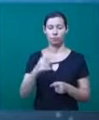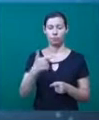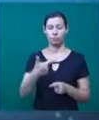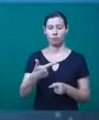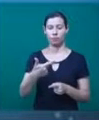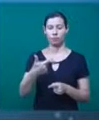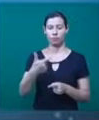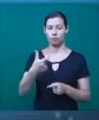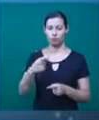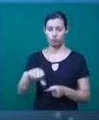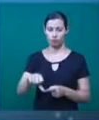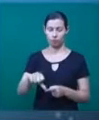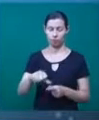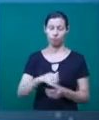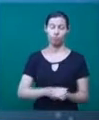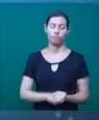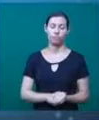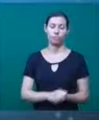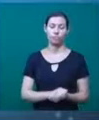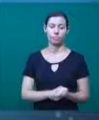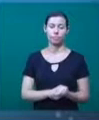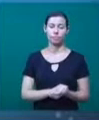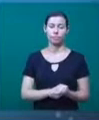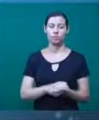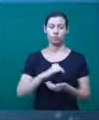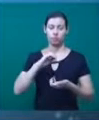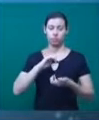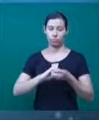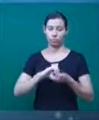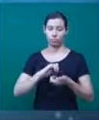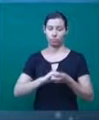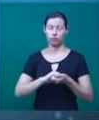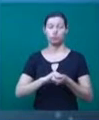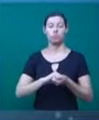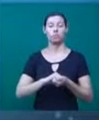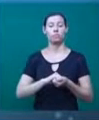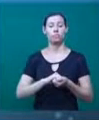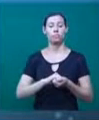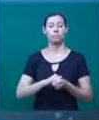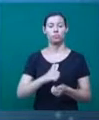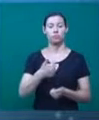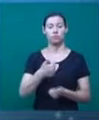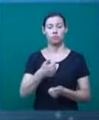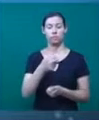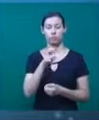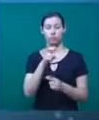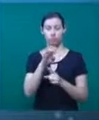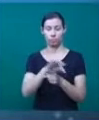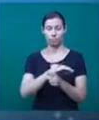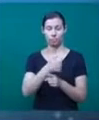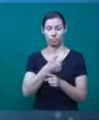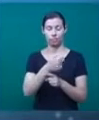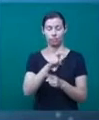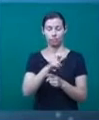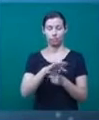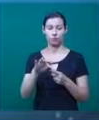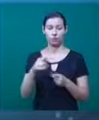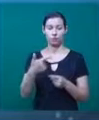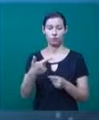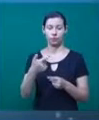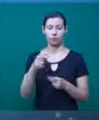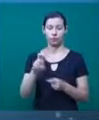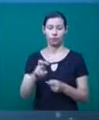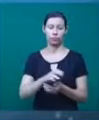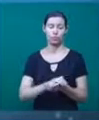chegar a 29 no meio da tarde. Em Monte Carmelo, a temperatura vai ficar entre 15 e 25 graus. Nada de chuva na